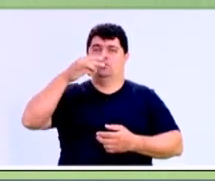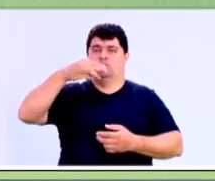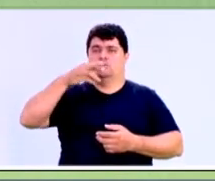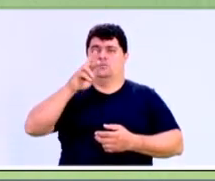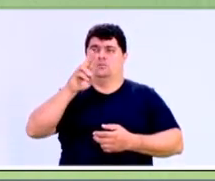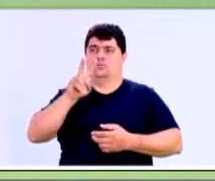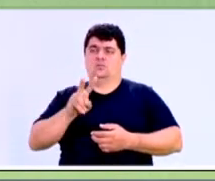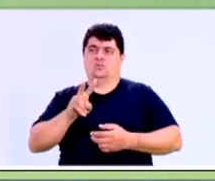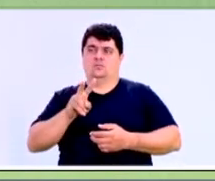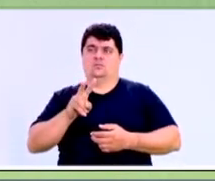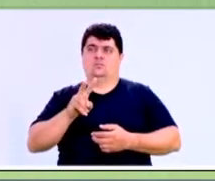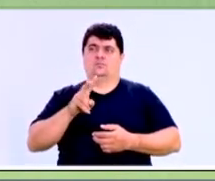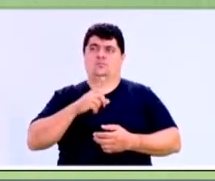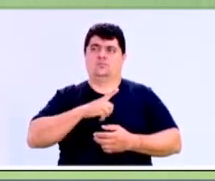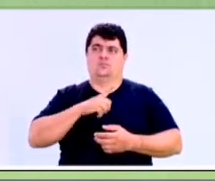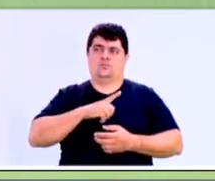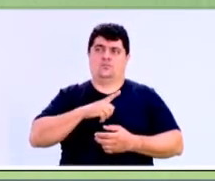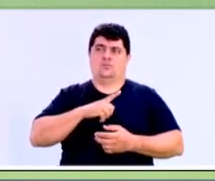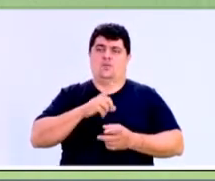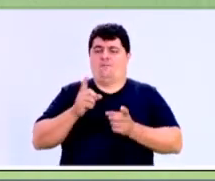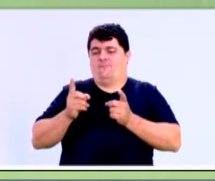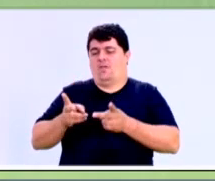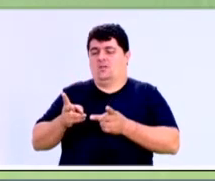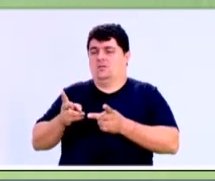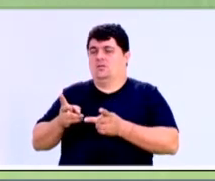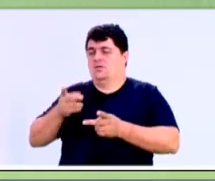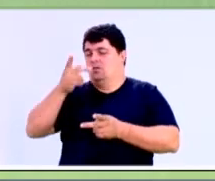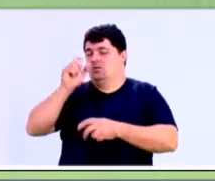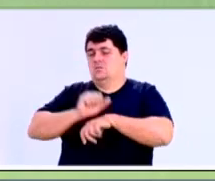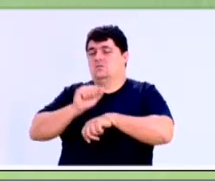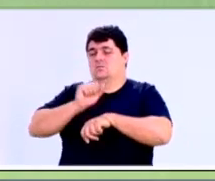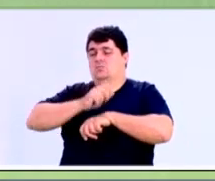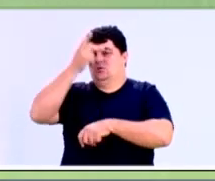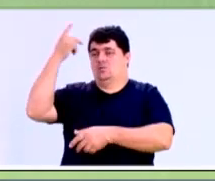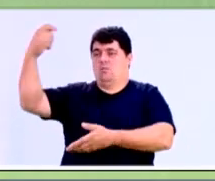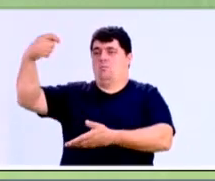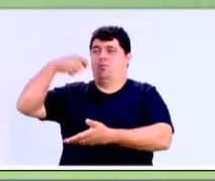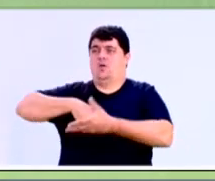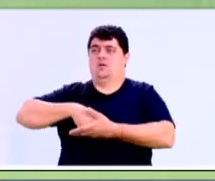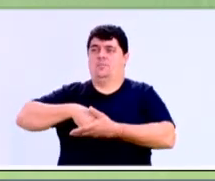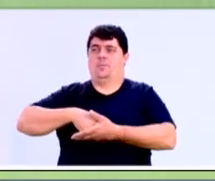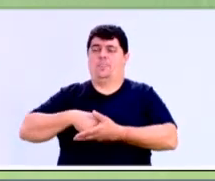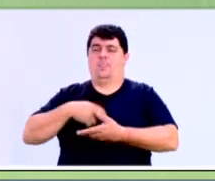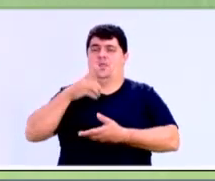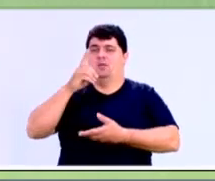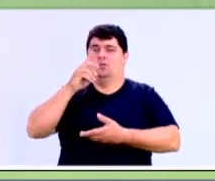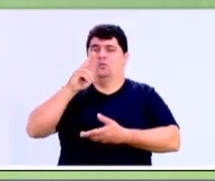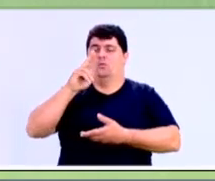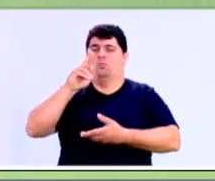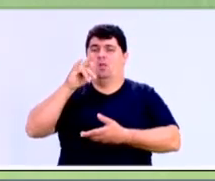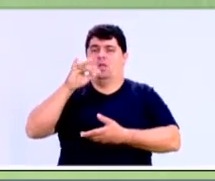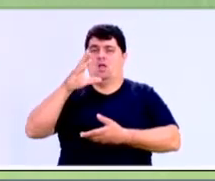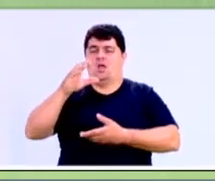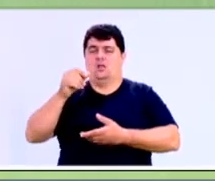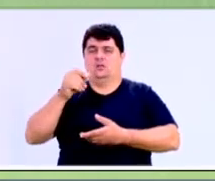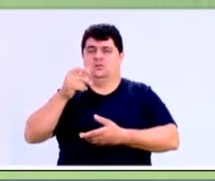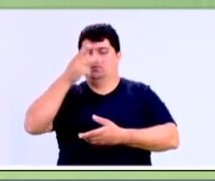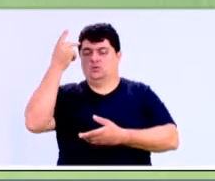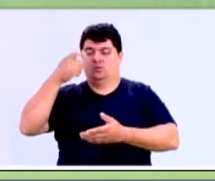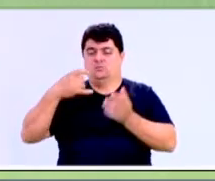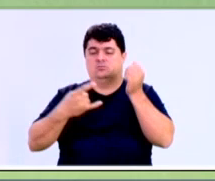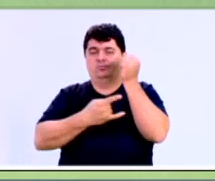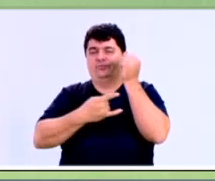de recebimento de vendas. O que eu pego então? Eu pego duplicatas a receber e